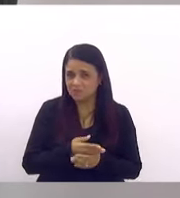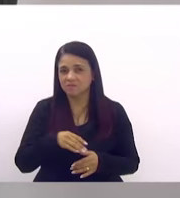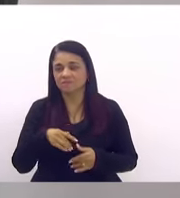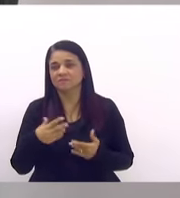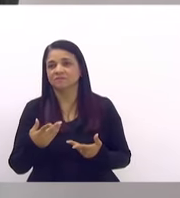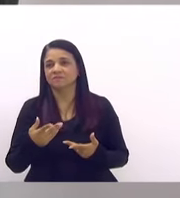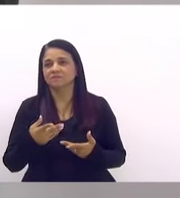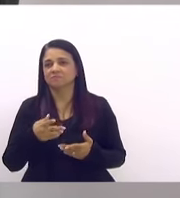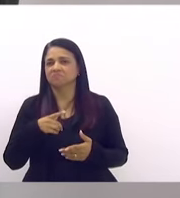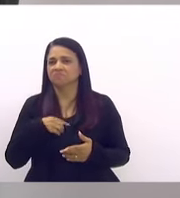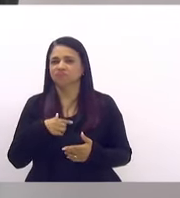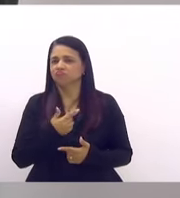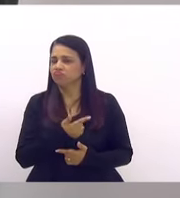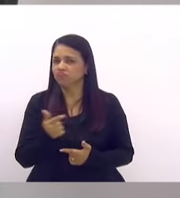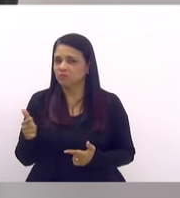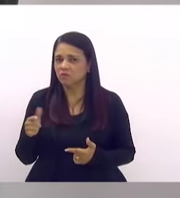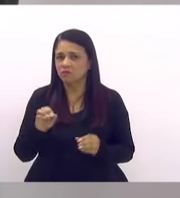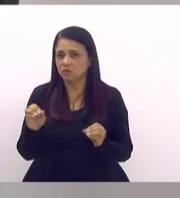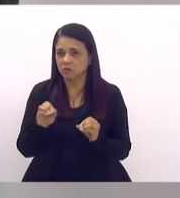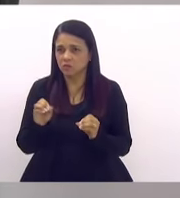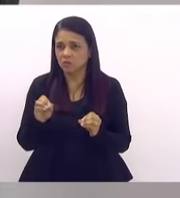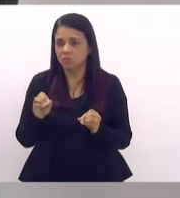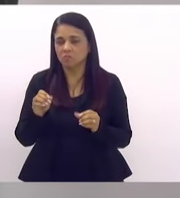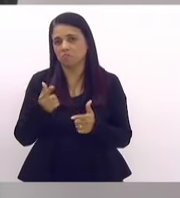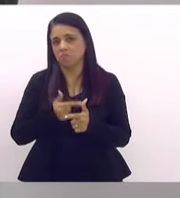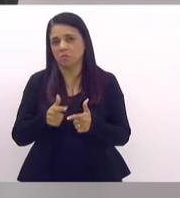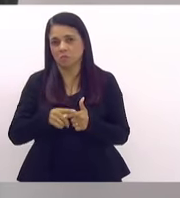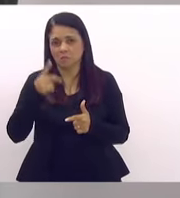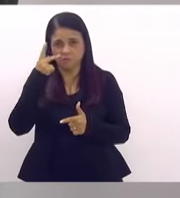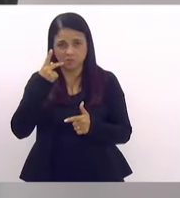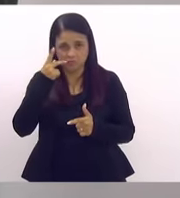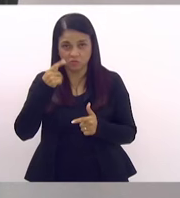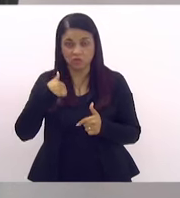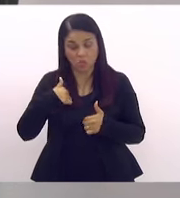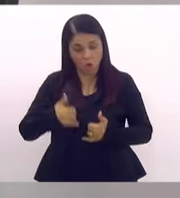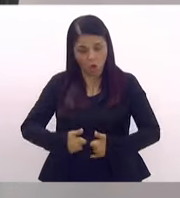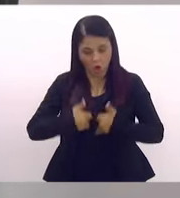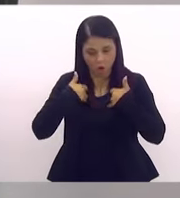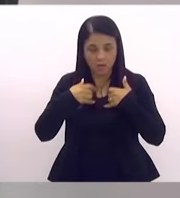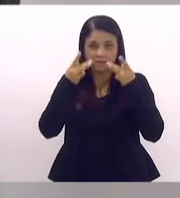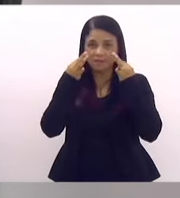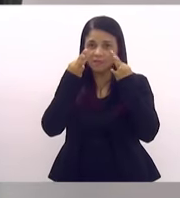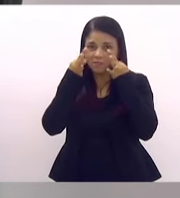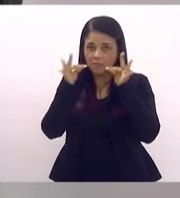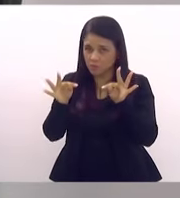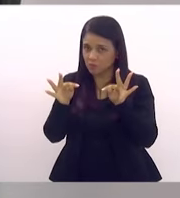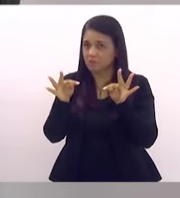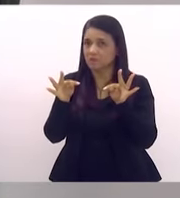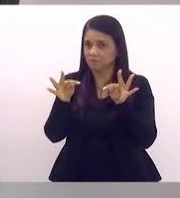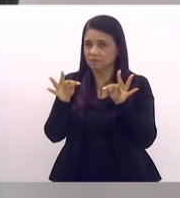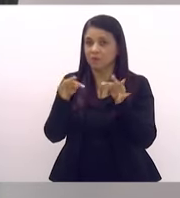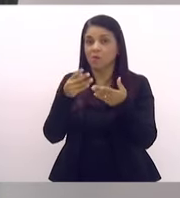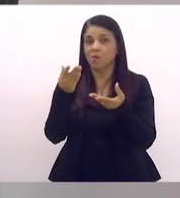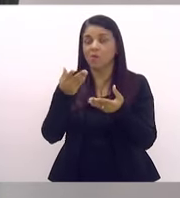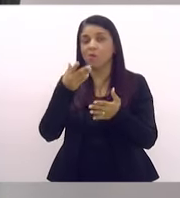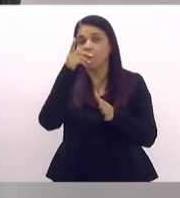vista somos político. Todos testemunhos e orgulhosos disso. Esse processo, antes a deputada Célia